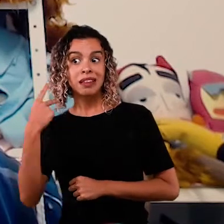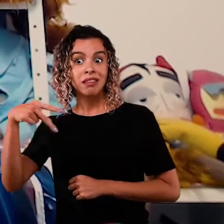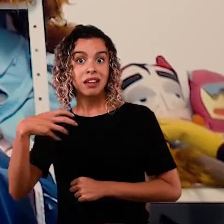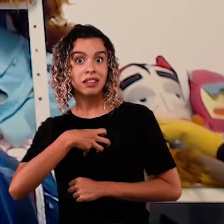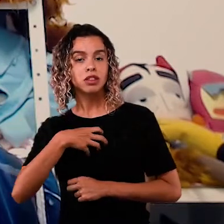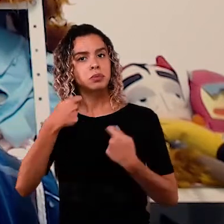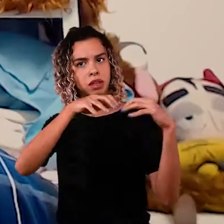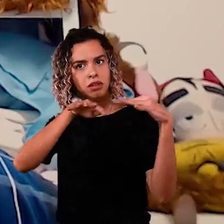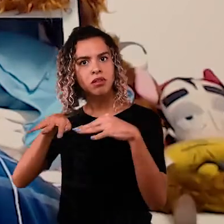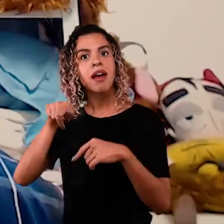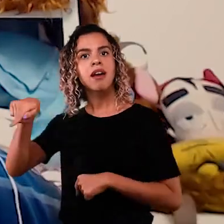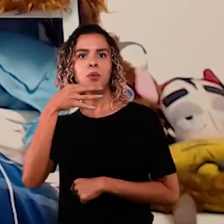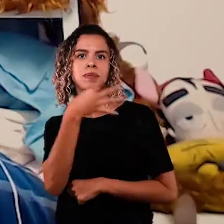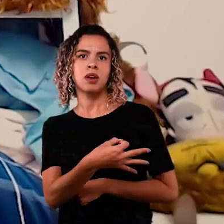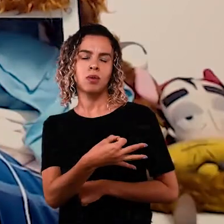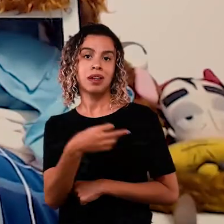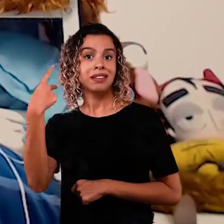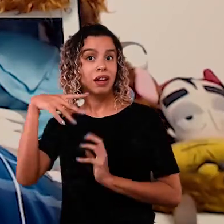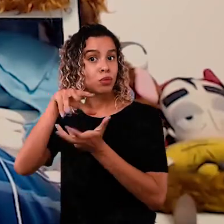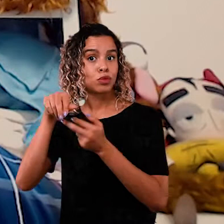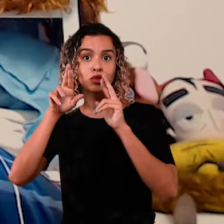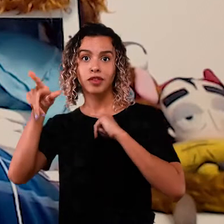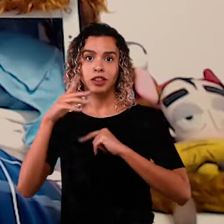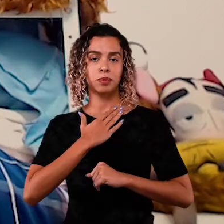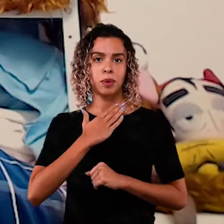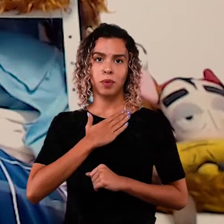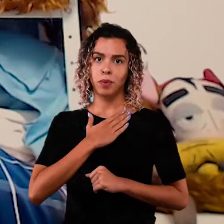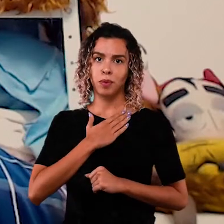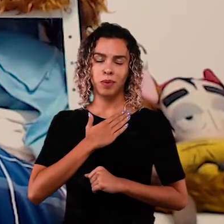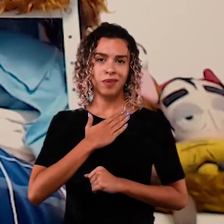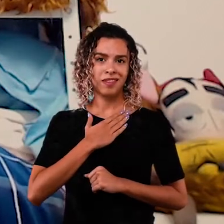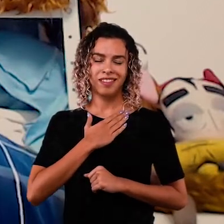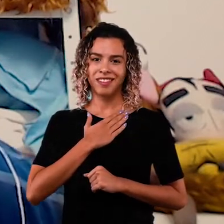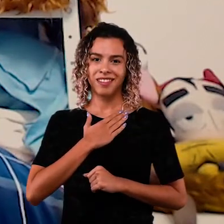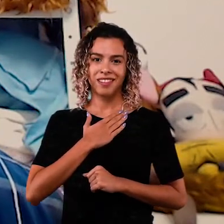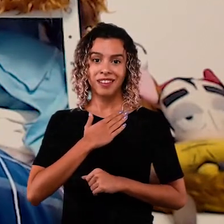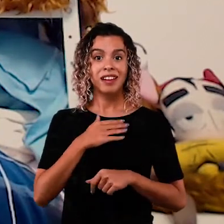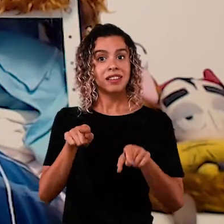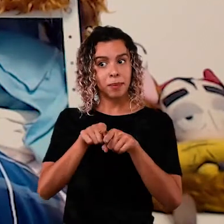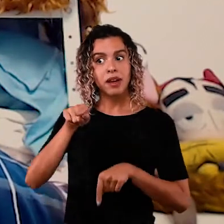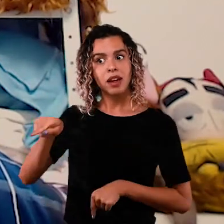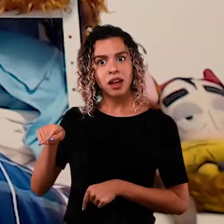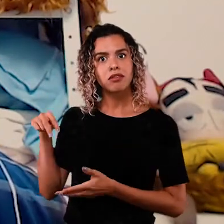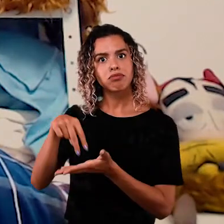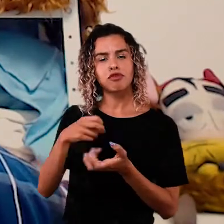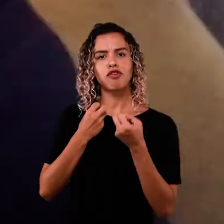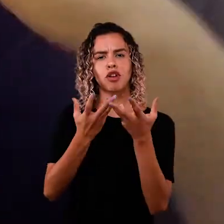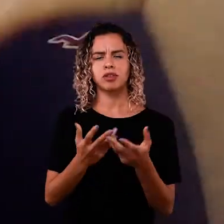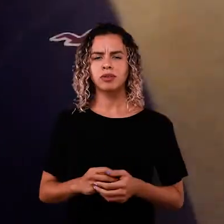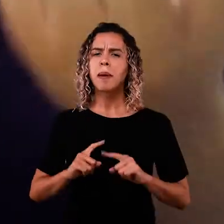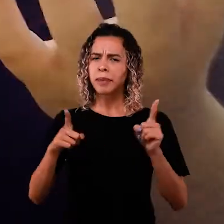eles sentem. Porque o mundo deles, assim como o meu, é diferente, o deles também é. Eles precisam ter